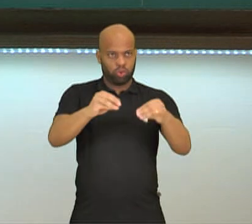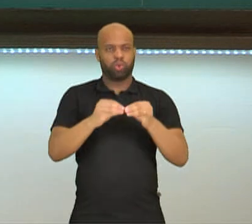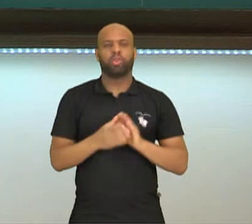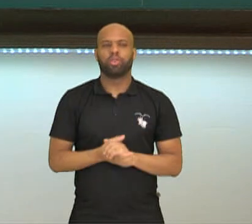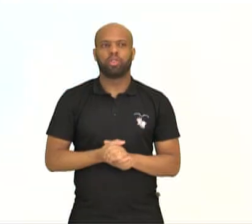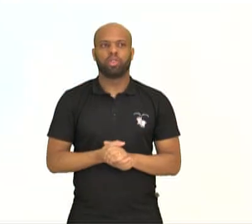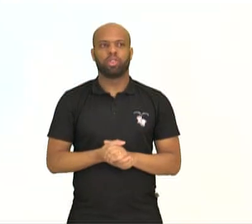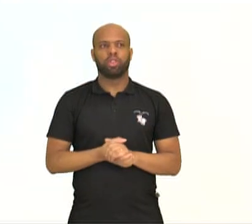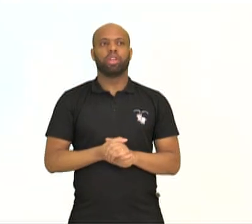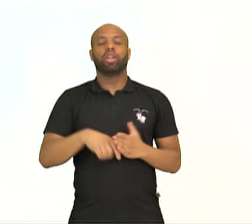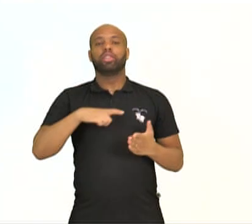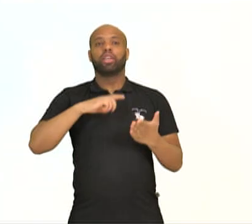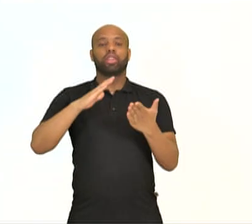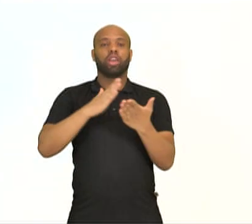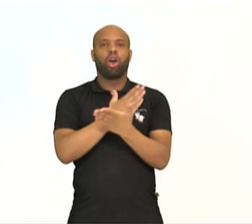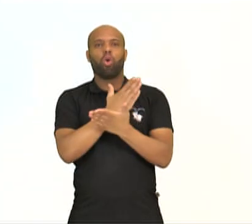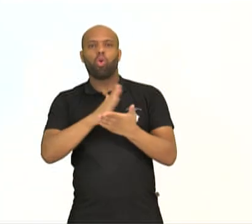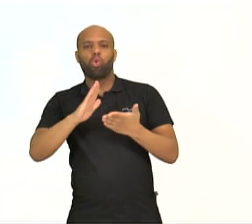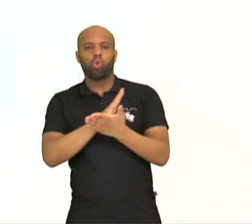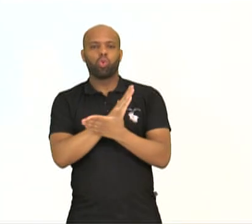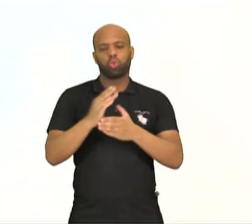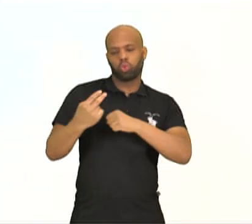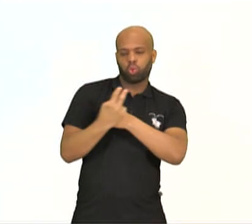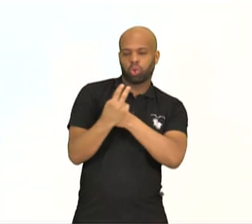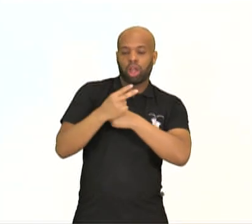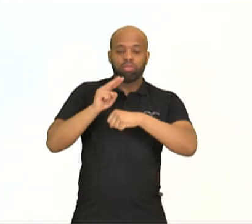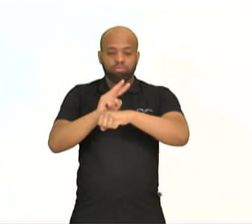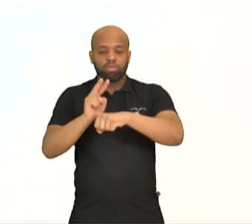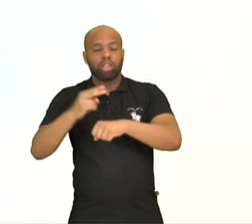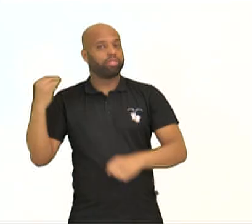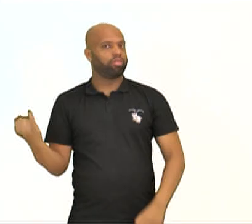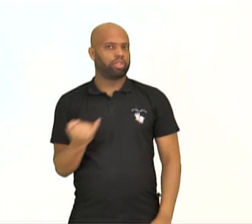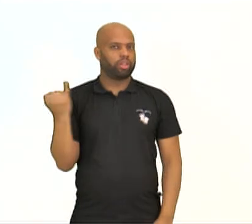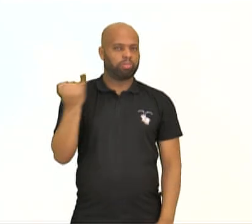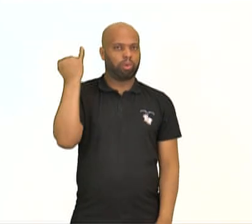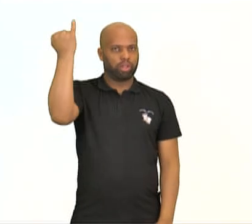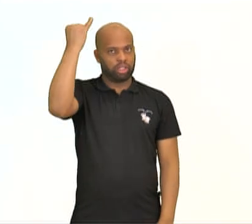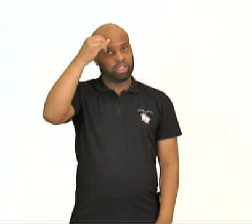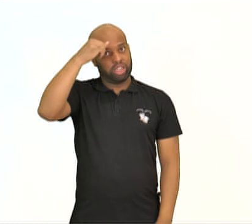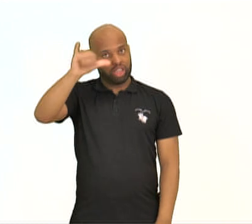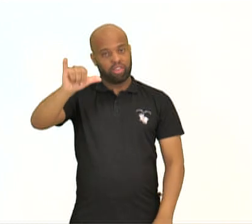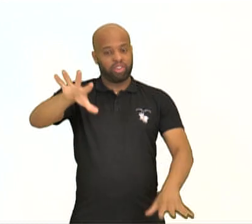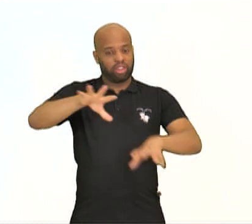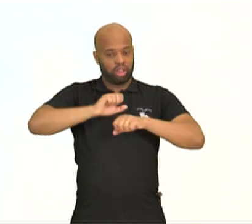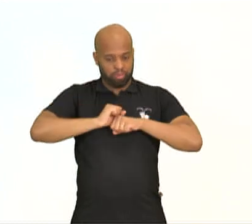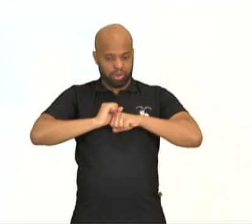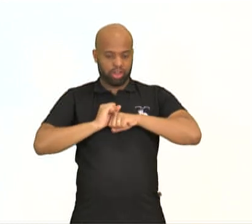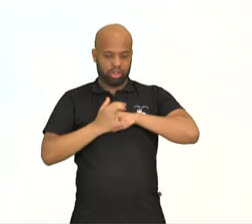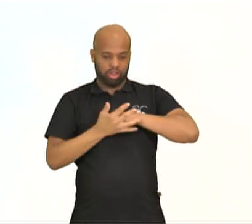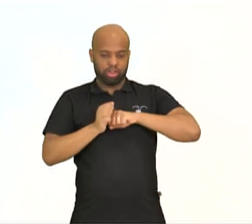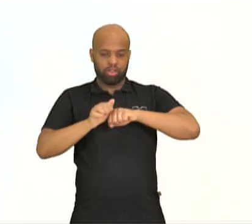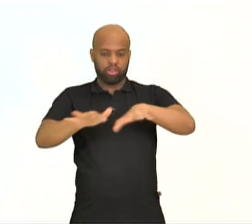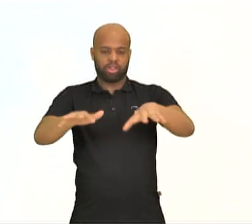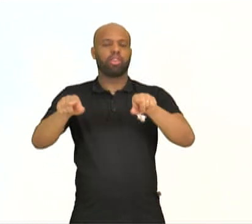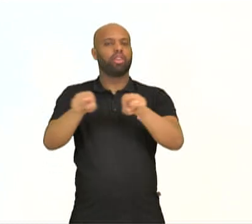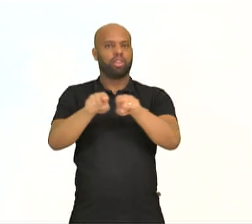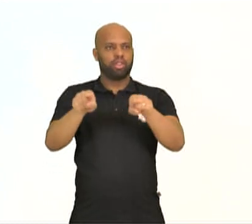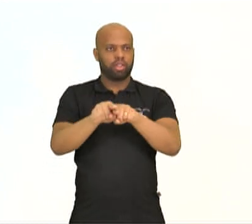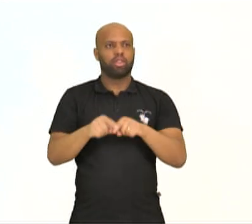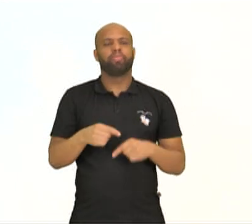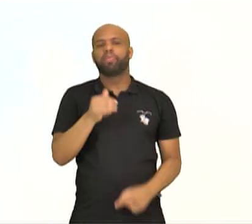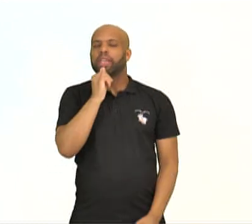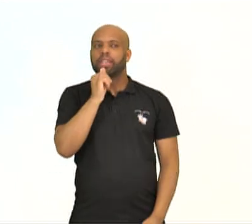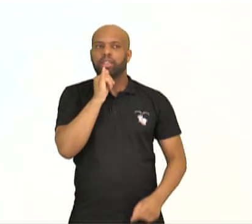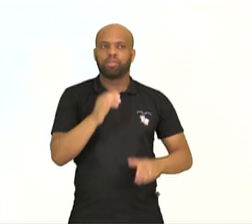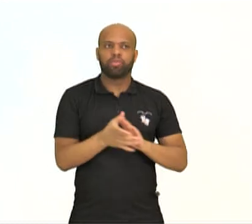elas? Alguns cuidados são fundamentais para evitar a transmissão dessa doença, como,